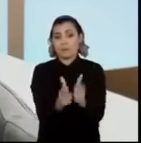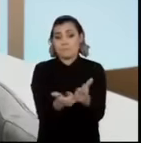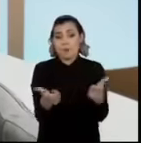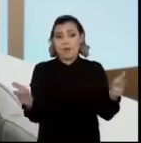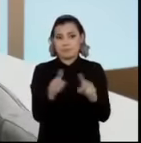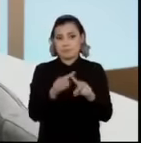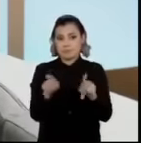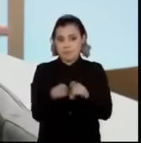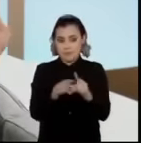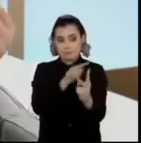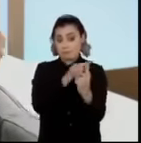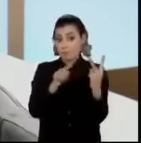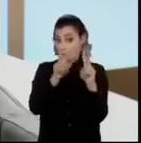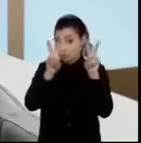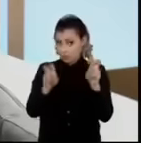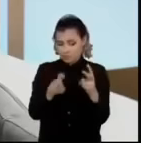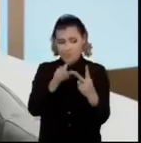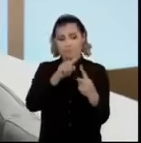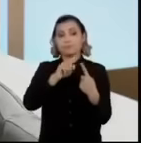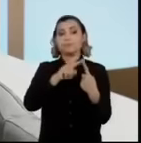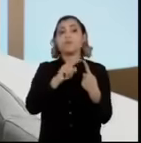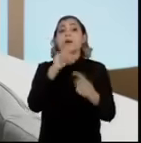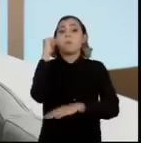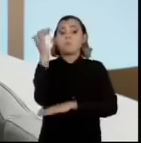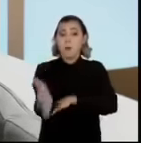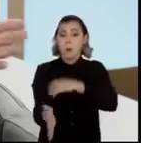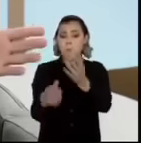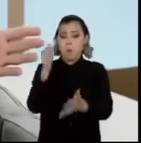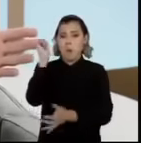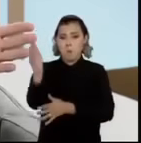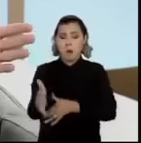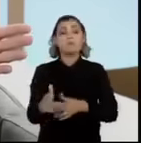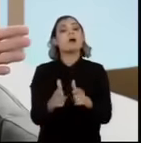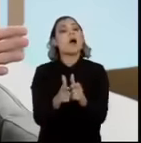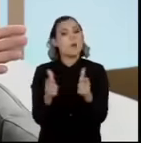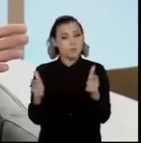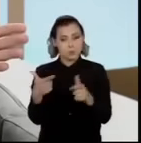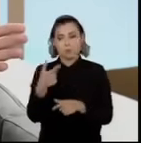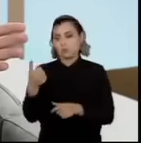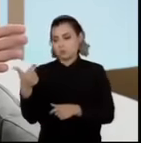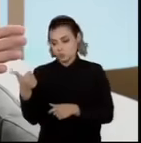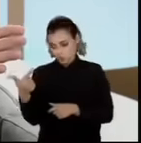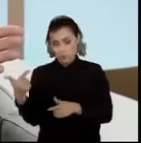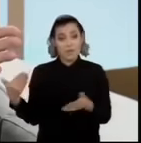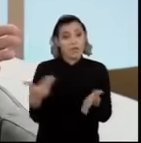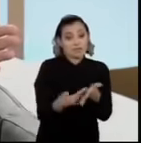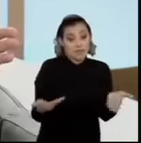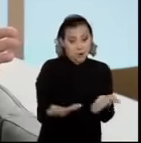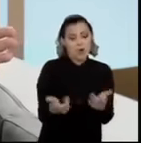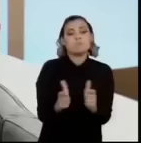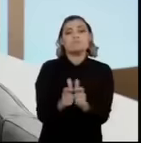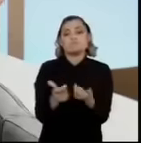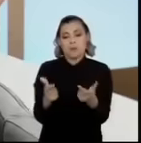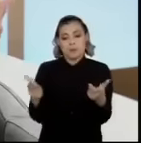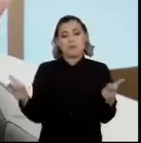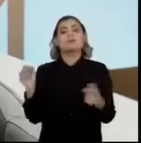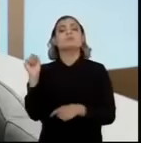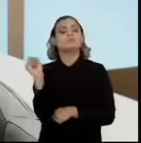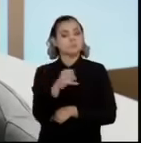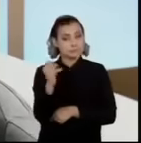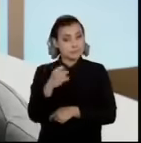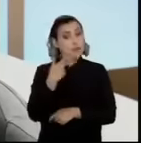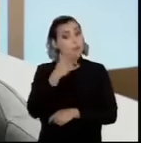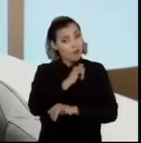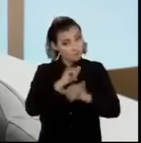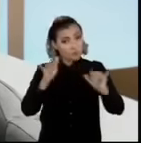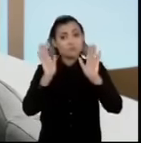diferentes. O desmatamento, como dito há pouco, ele vem de fato aumentando de 2012 para cá e acelerando esse aumento. E como eu disse,